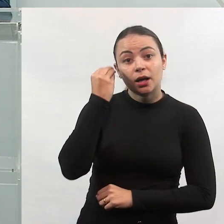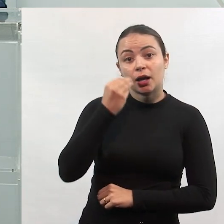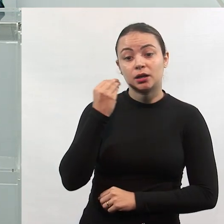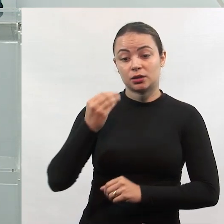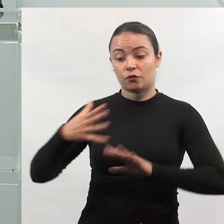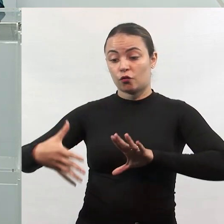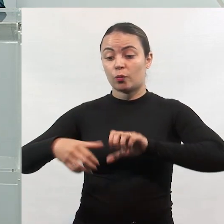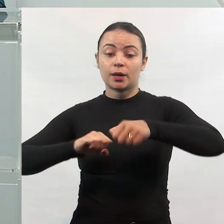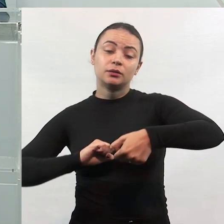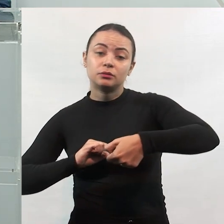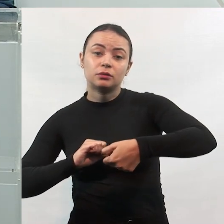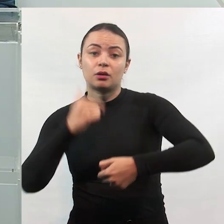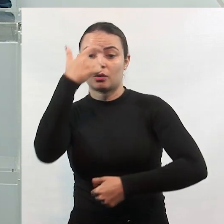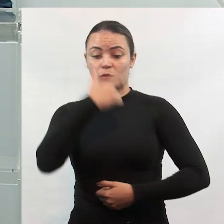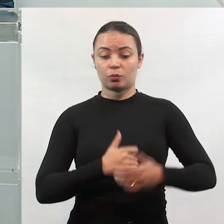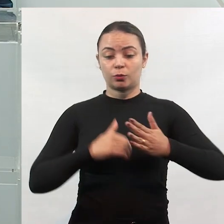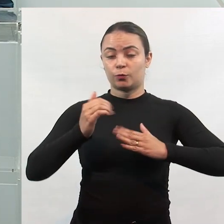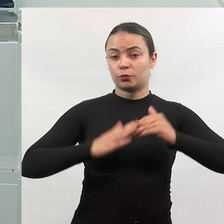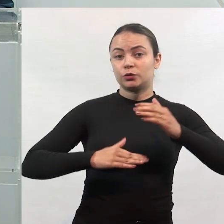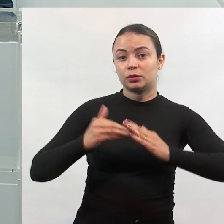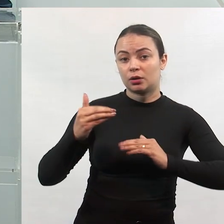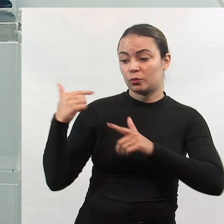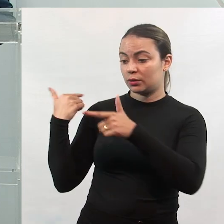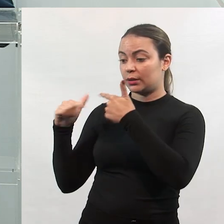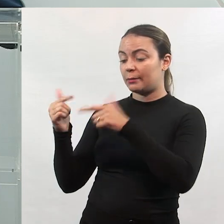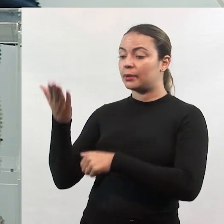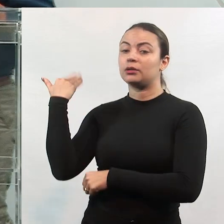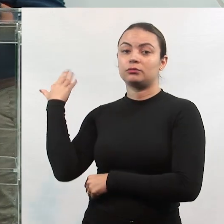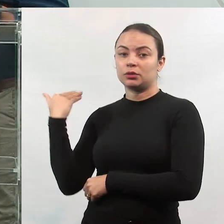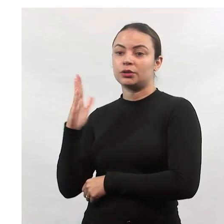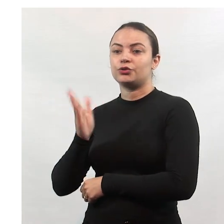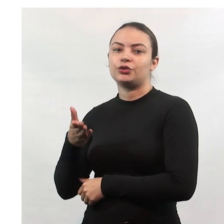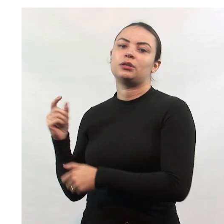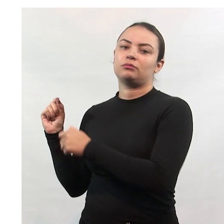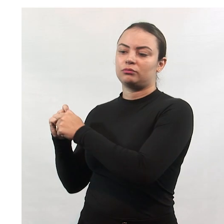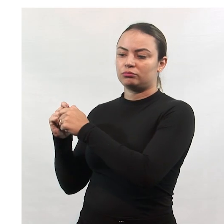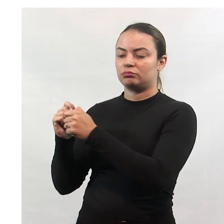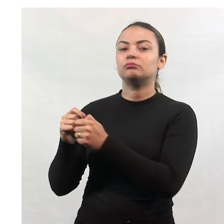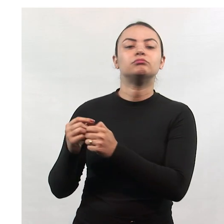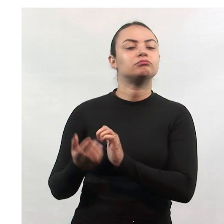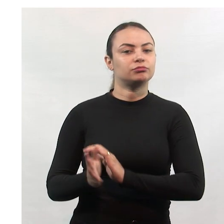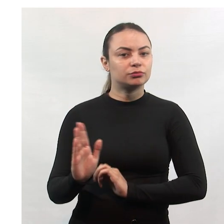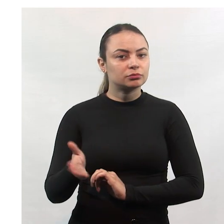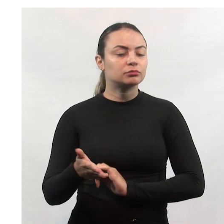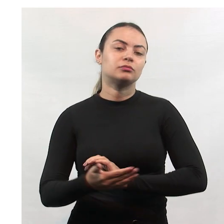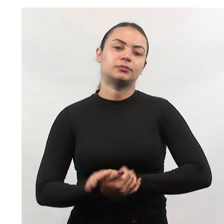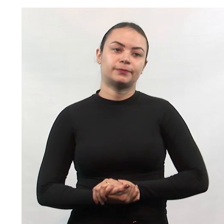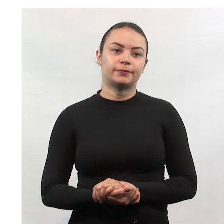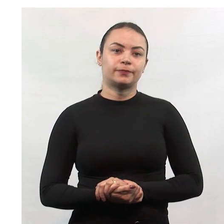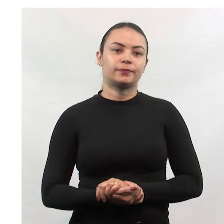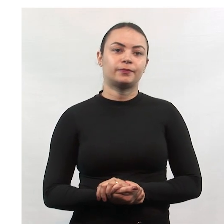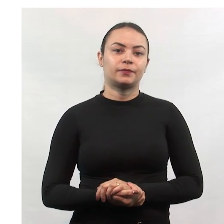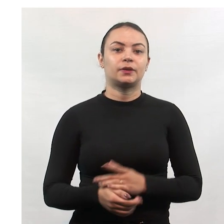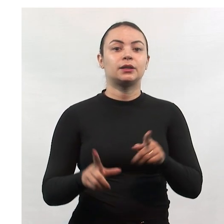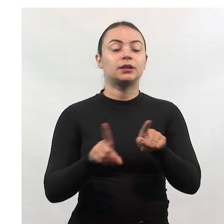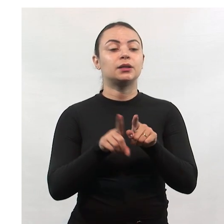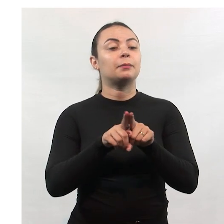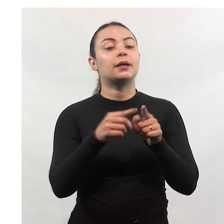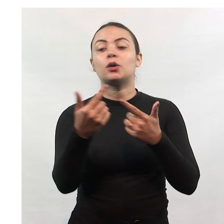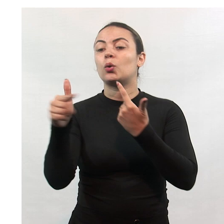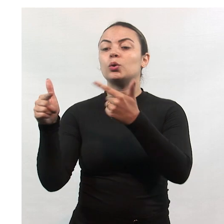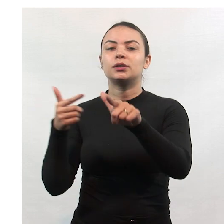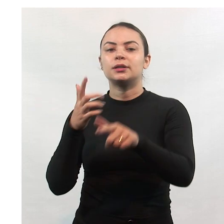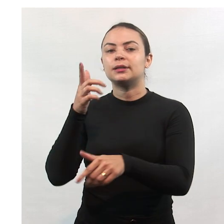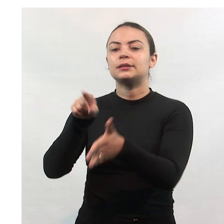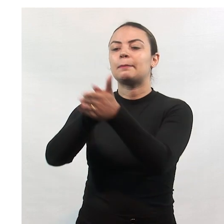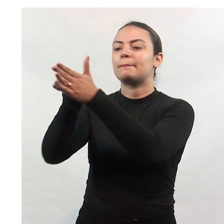ser aprofundadas, né? Em termos de discussão teórica, tá? Quais são os benefícios que virão